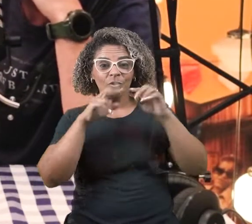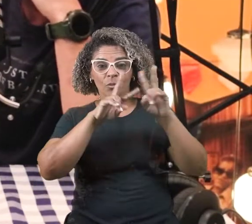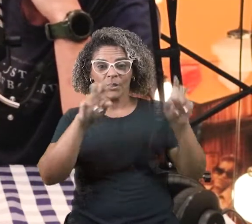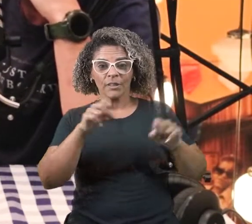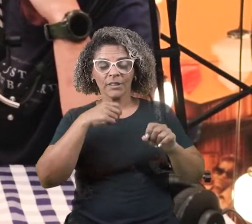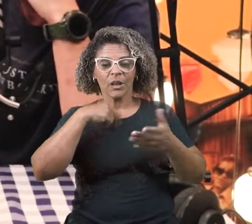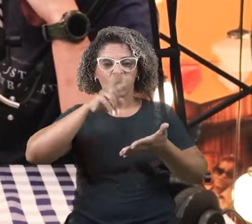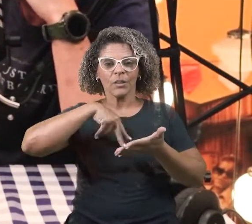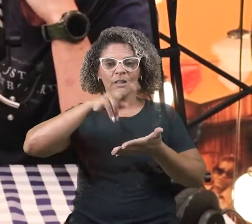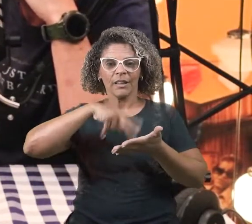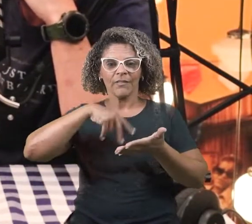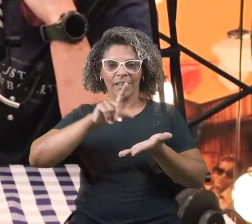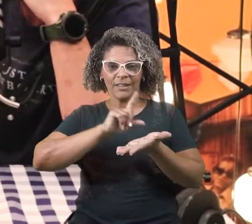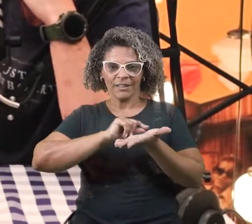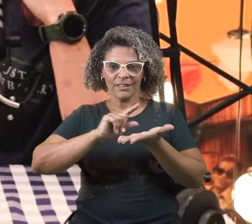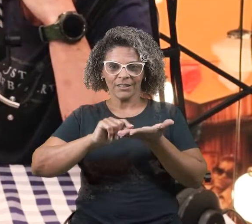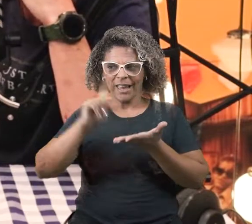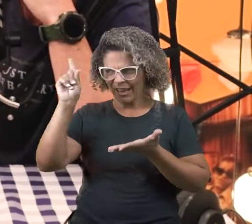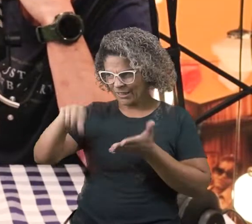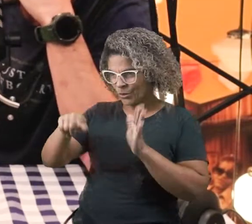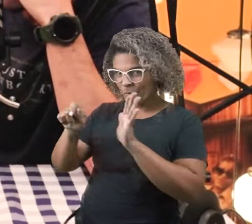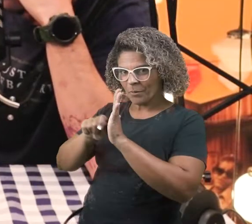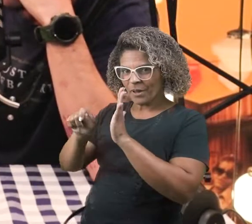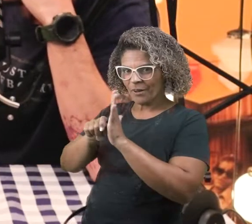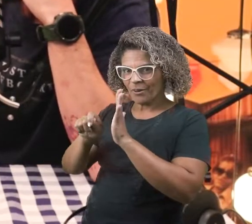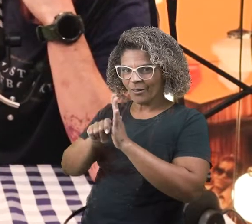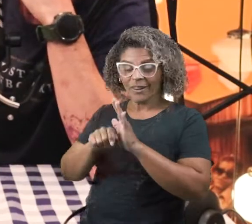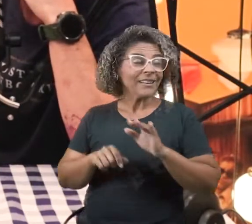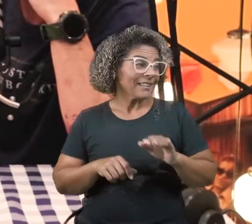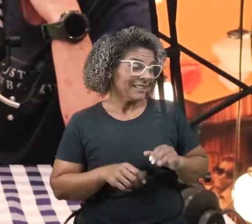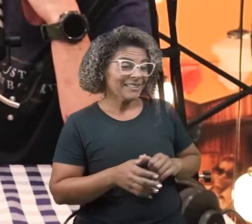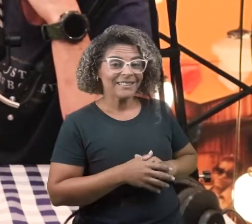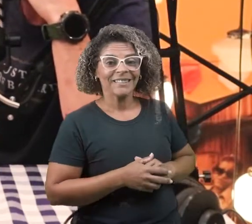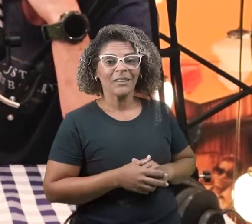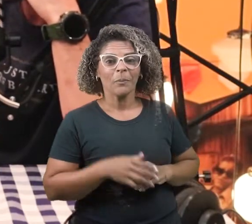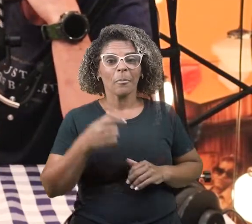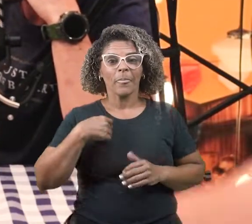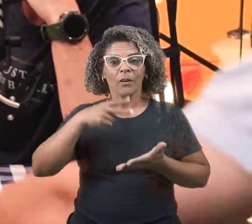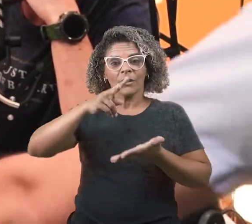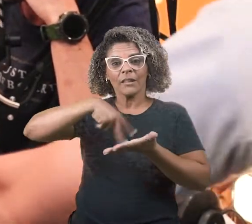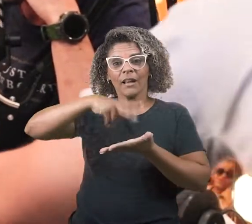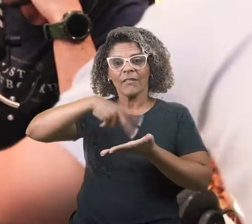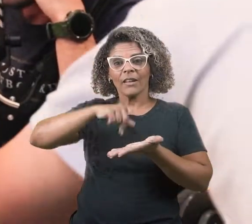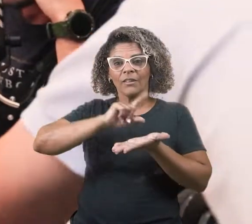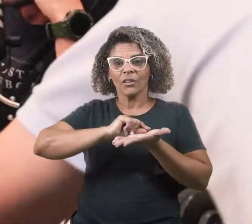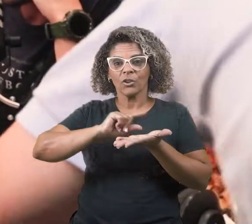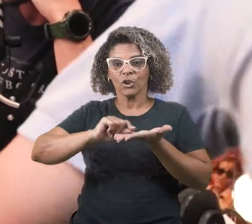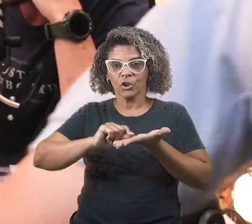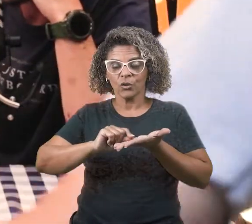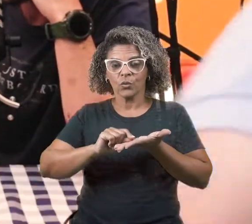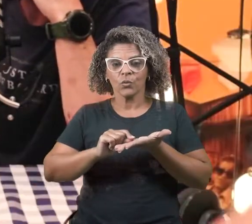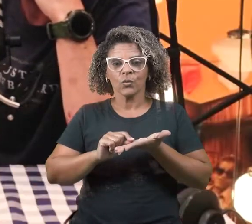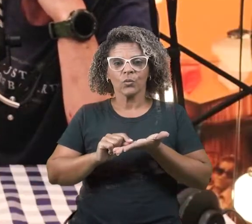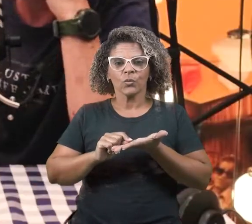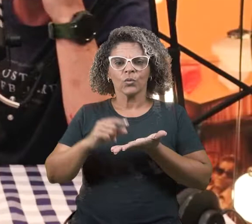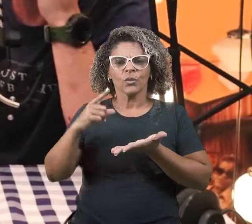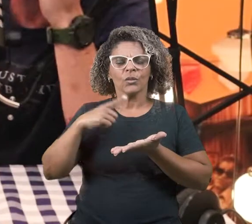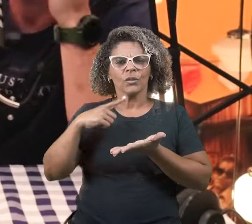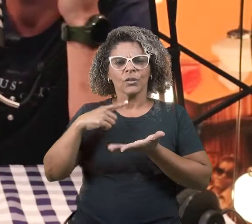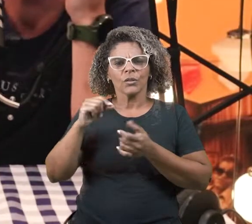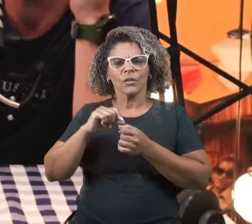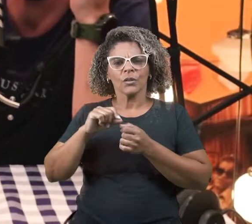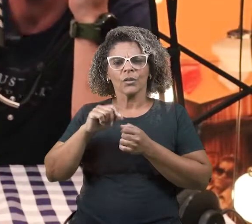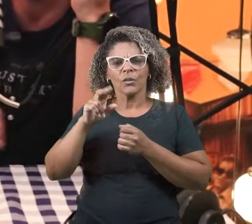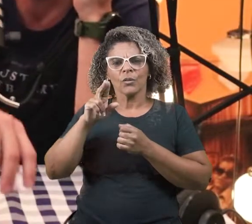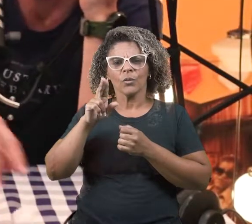lendo um artigo esses dias, até um artigo produzido pela Universidade de Monterrey, no México, que eles estavam associando o uso da